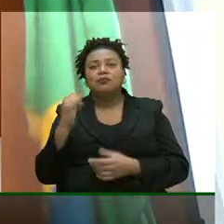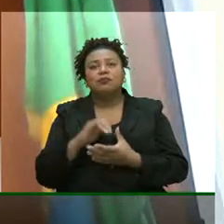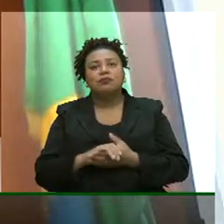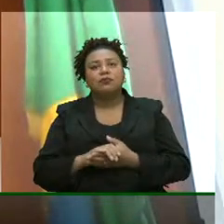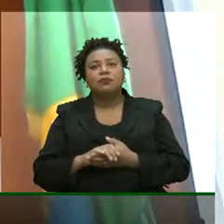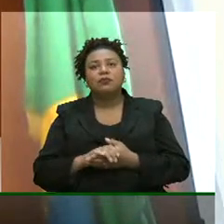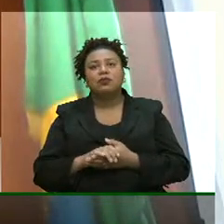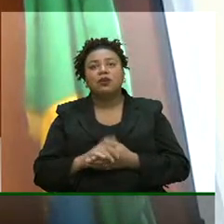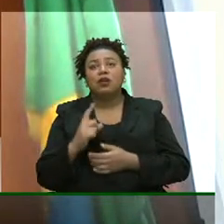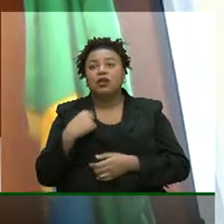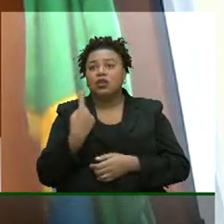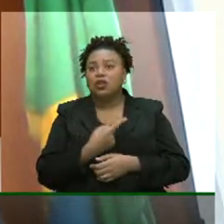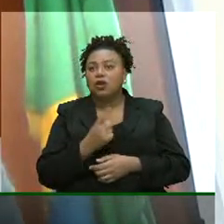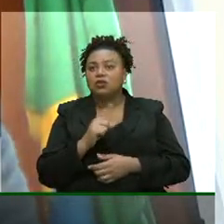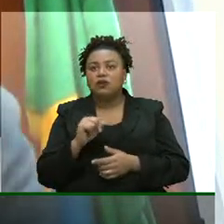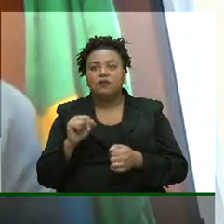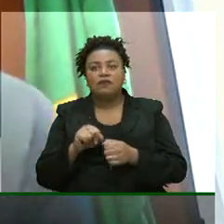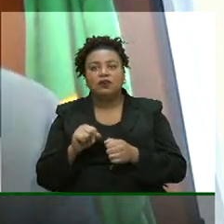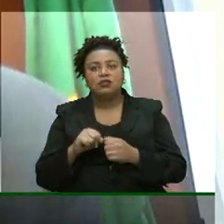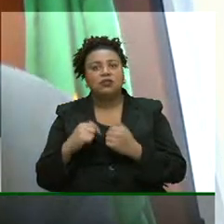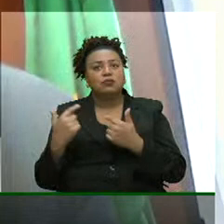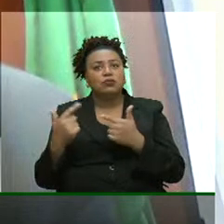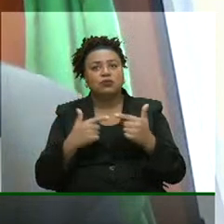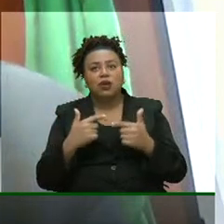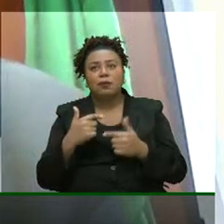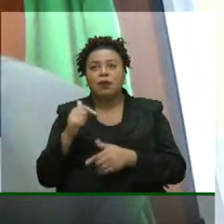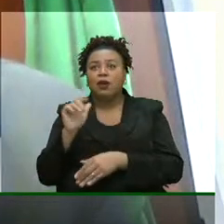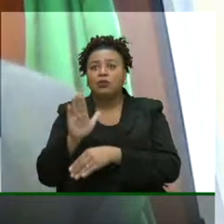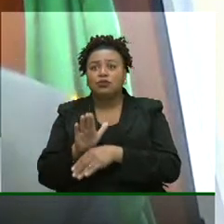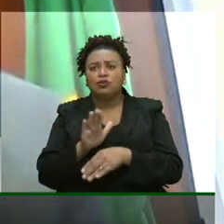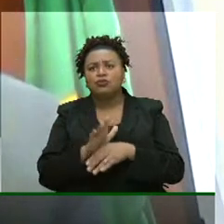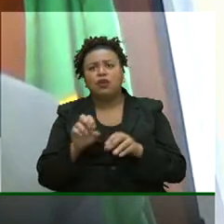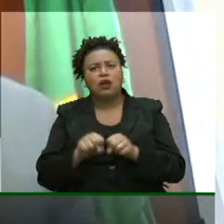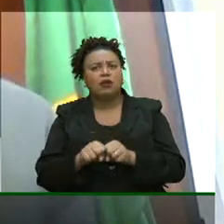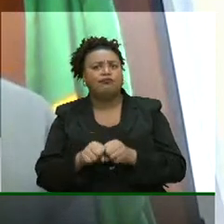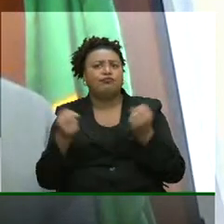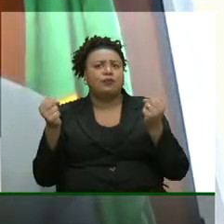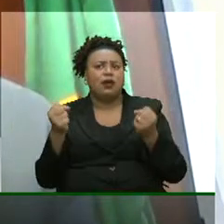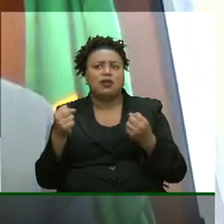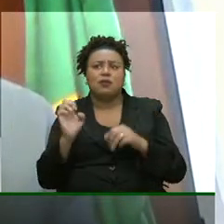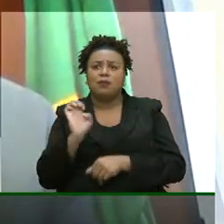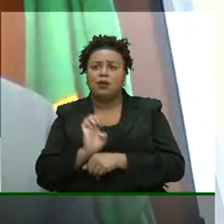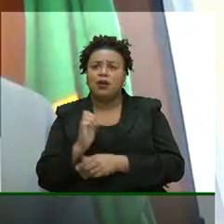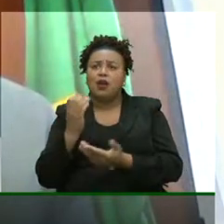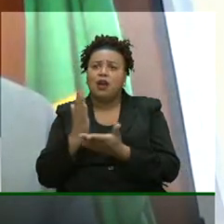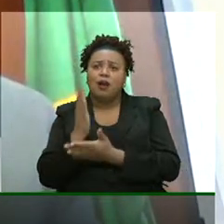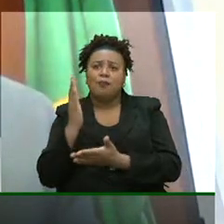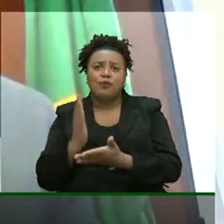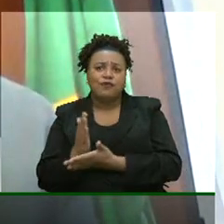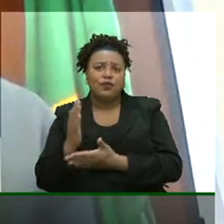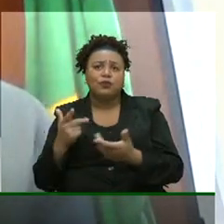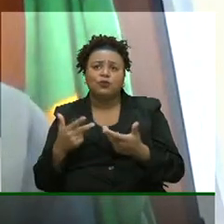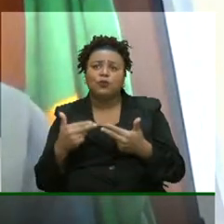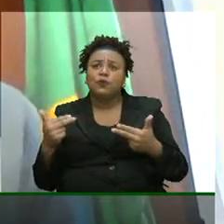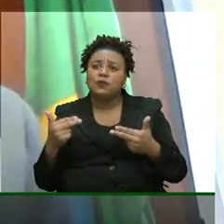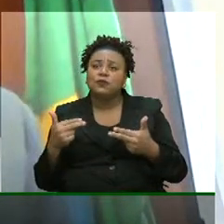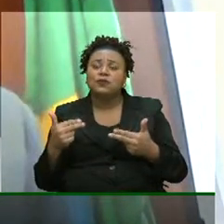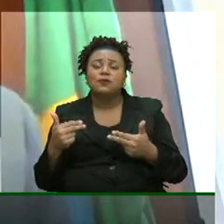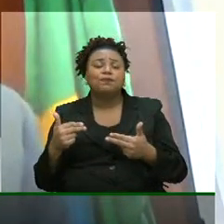não façamos um trabalho de ajudar a destruir as finanças do Estado aprovando medidas que